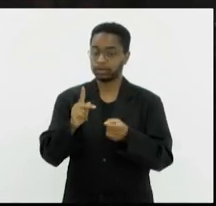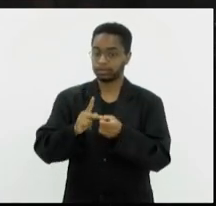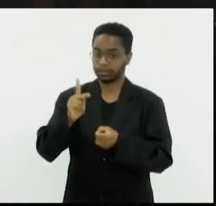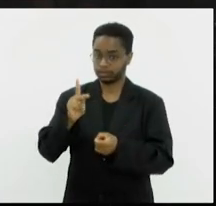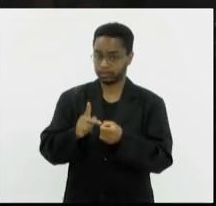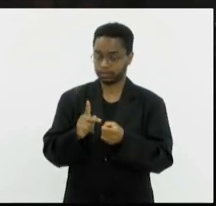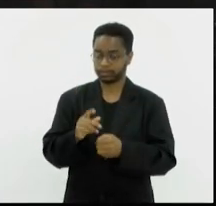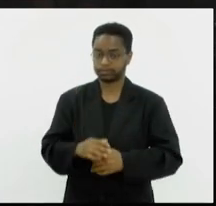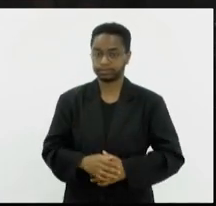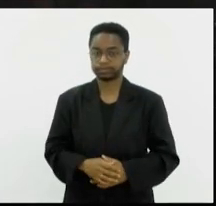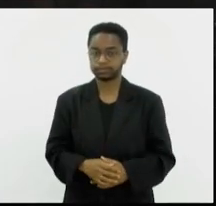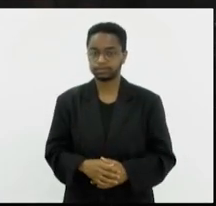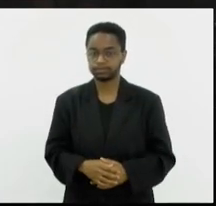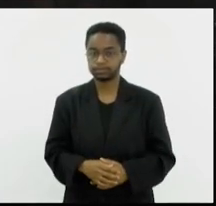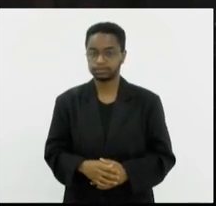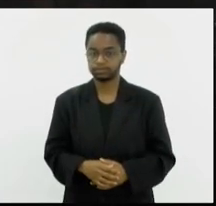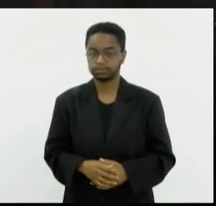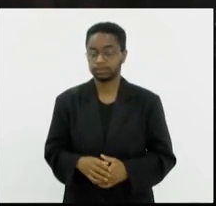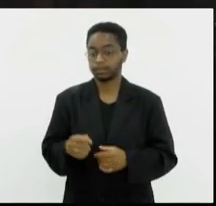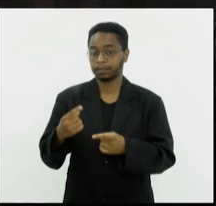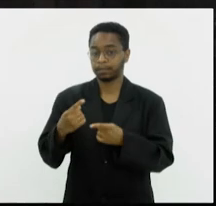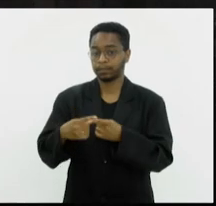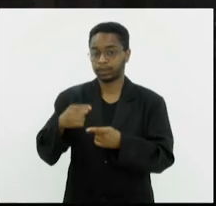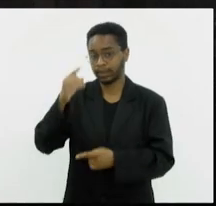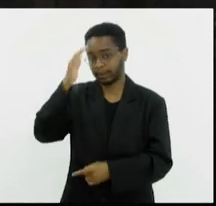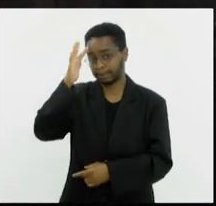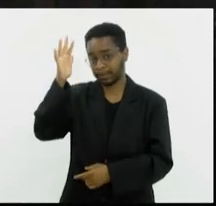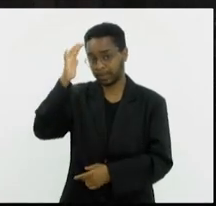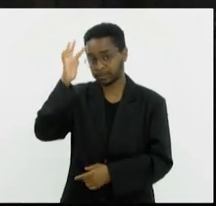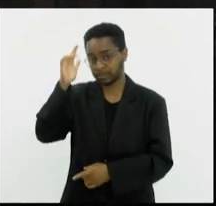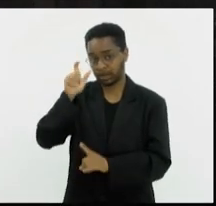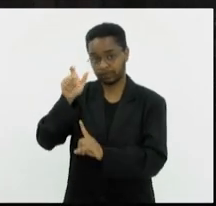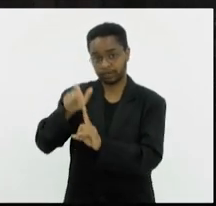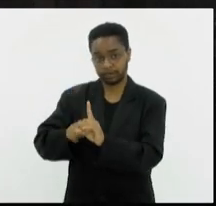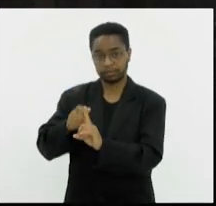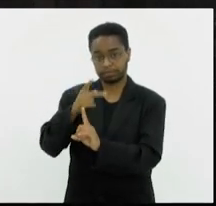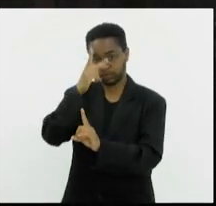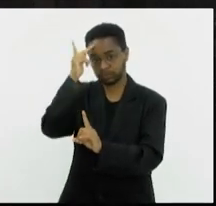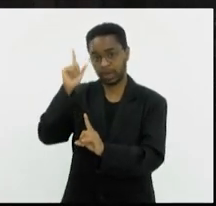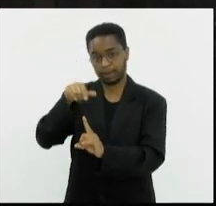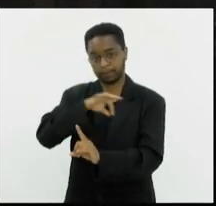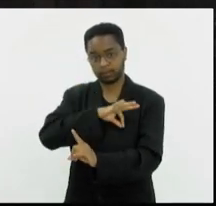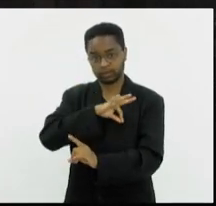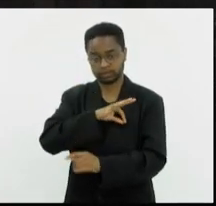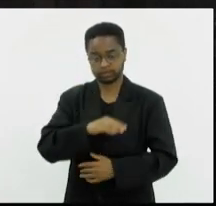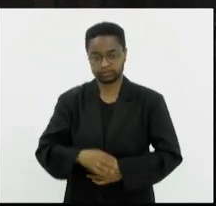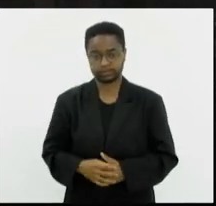Petrobras que ele imaginava que fosse um